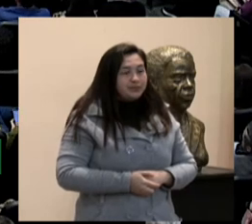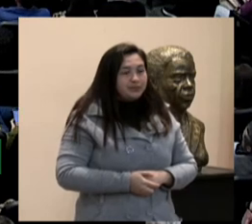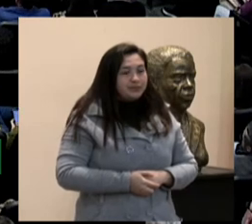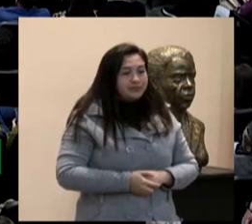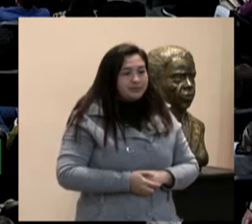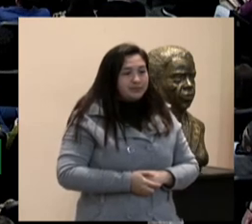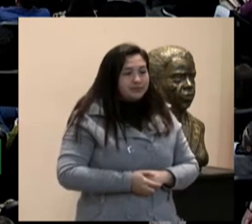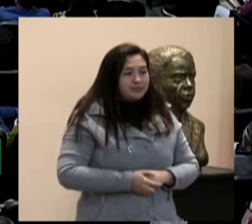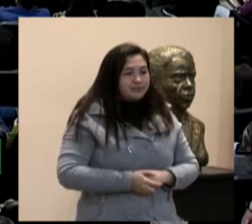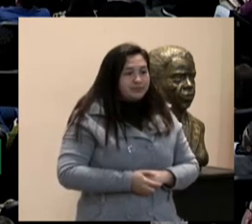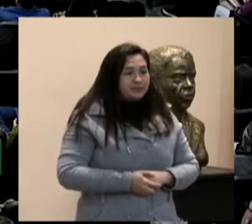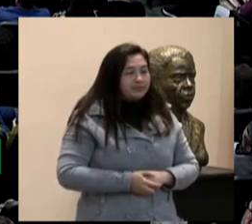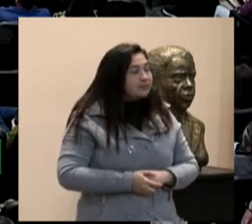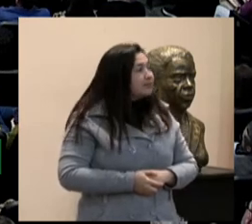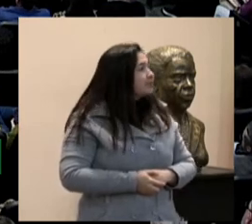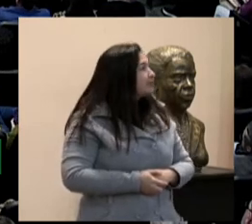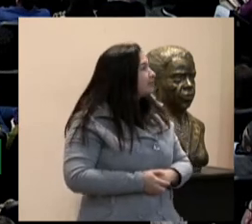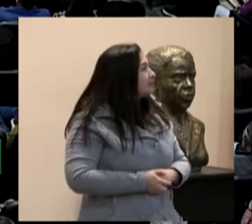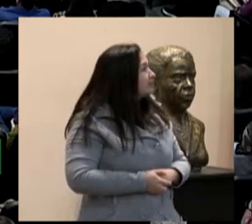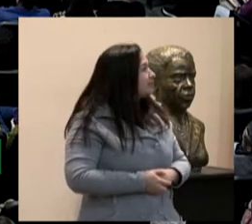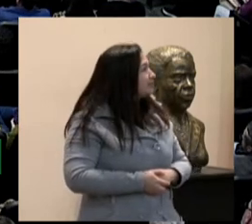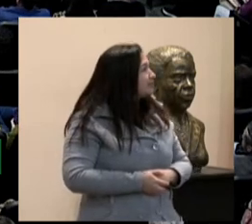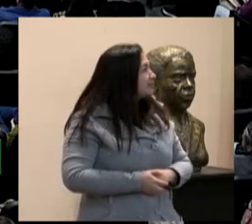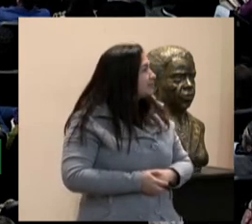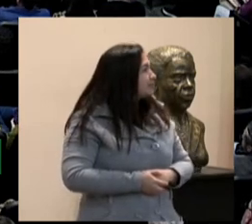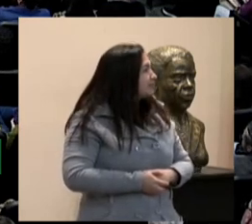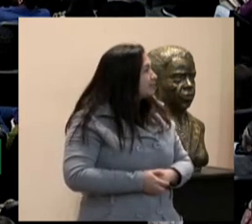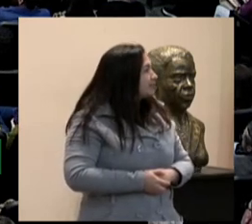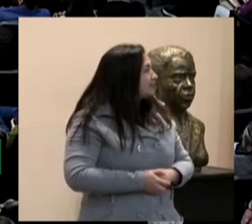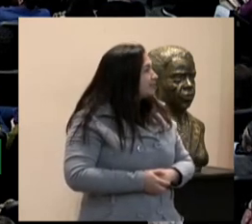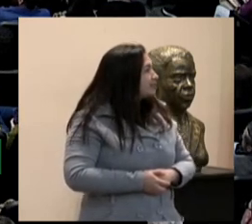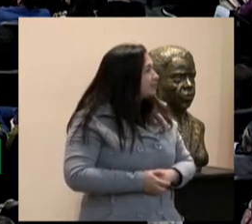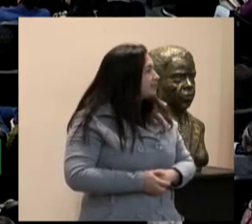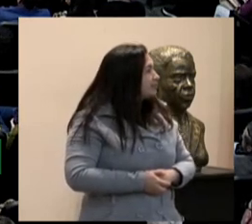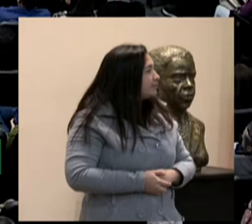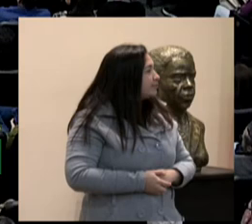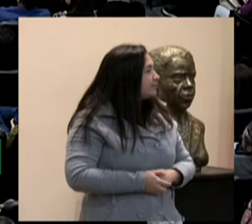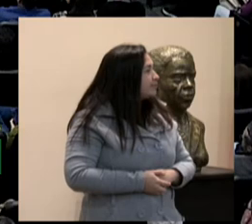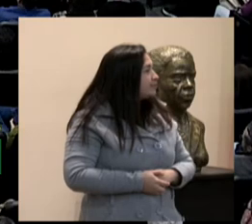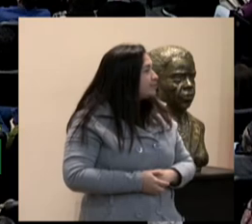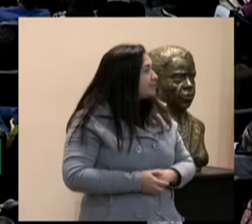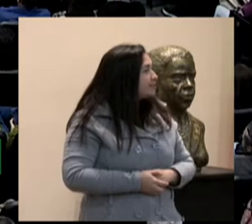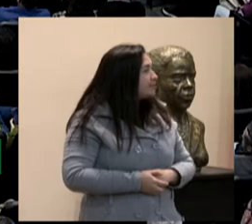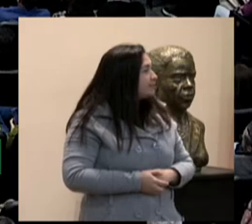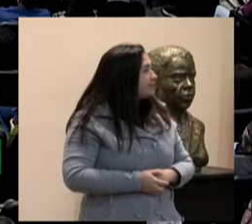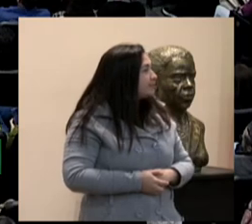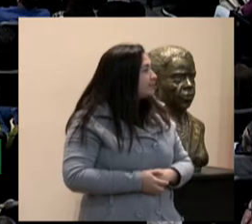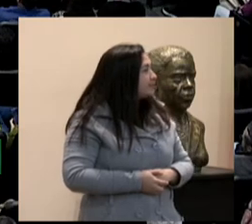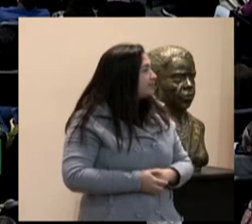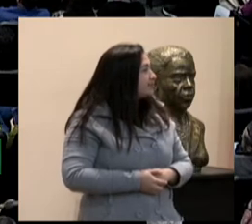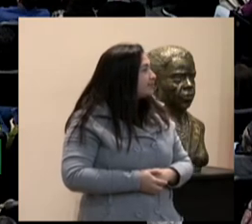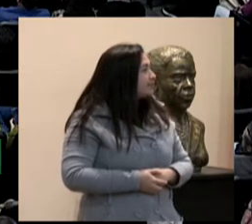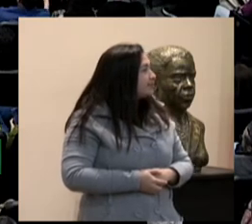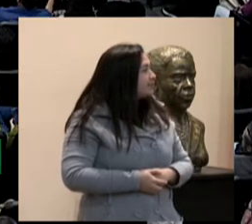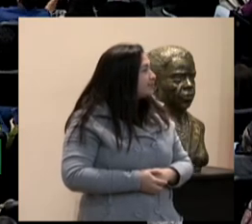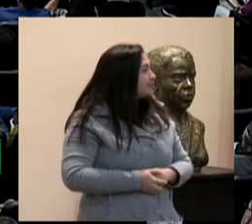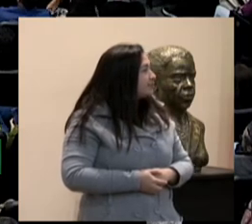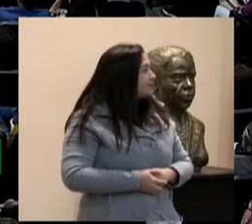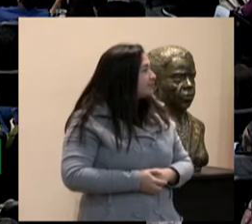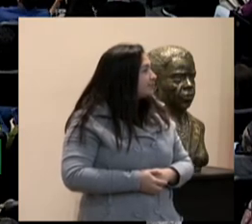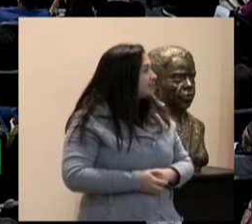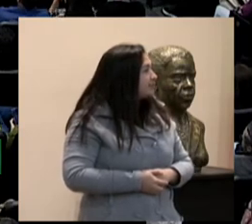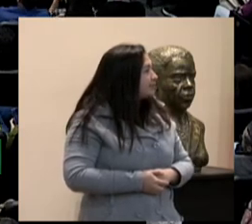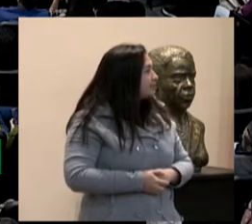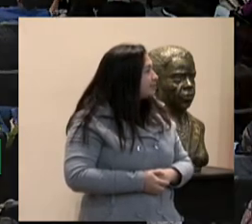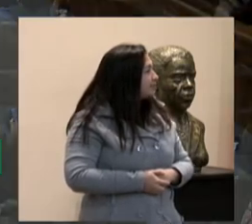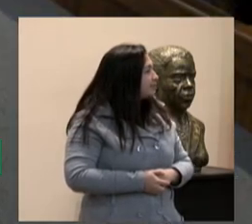Não, eu vou ficar de pé. Deu certo, não? Deu? Então, eu vou ficar ali pertinho. Vocês avisam o tempo,